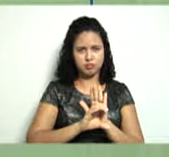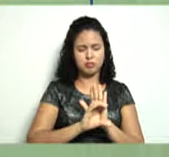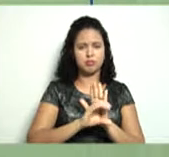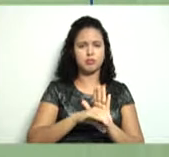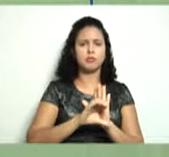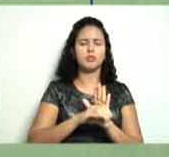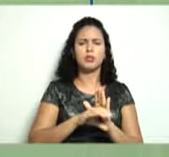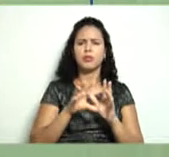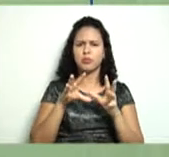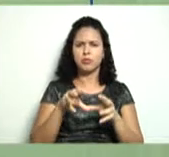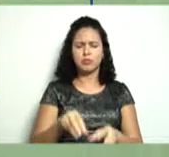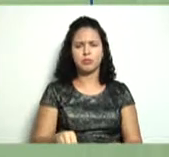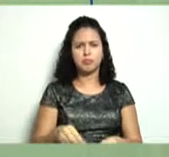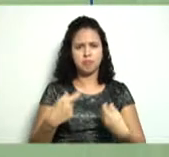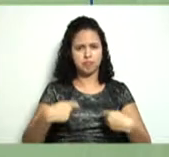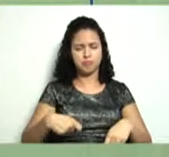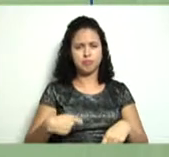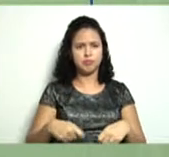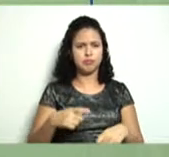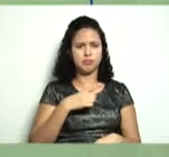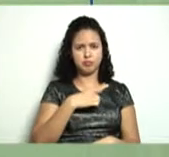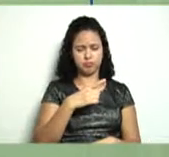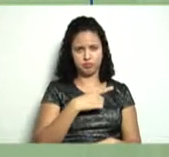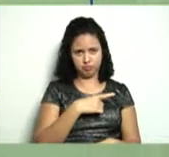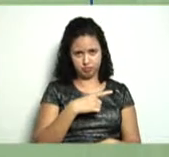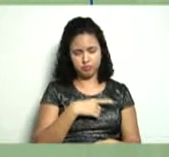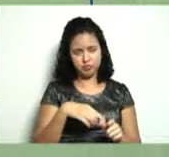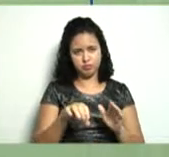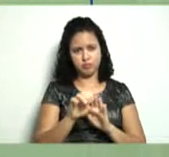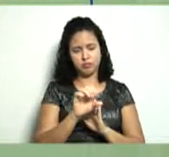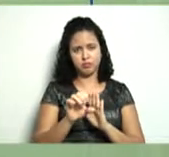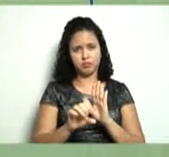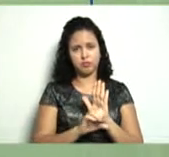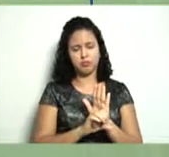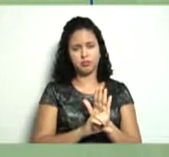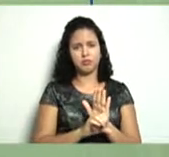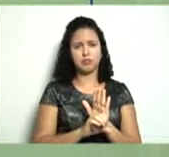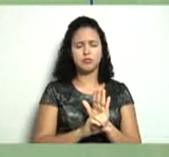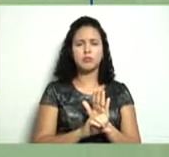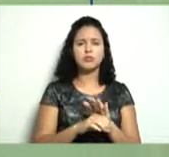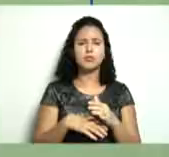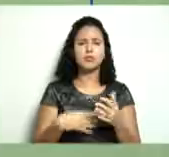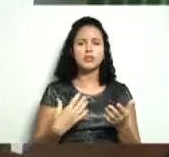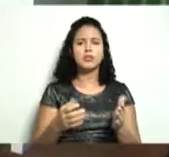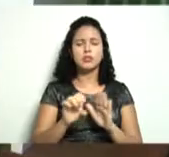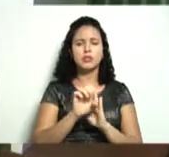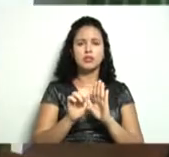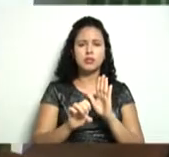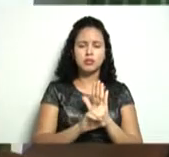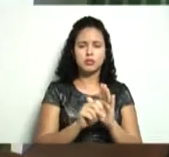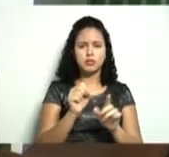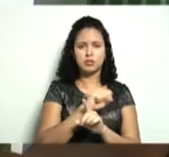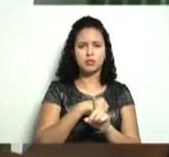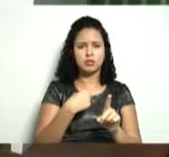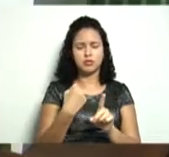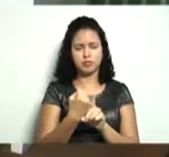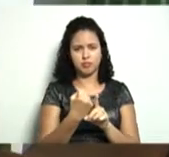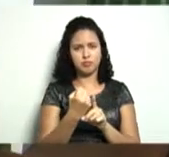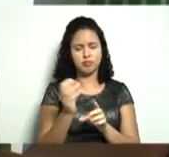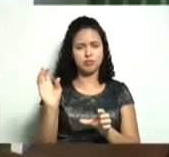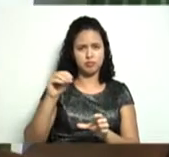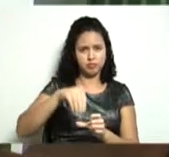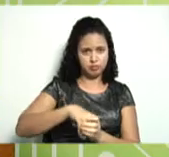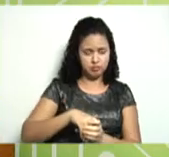observando tudo que deve conter nesse estatuto. Será que esse estatuto social vai cair na prova, professor, esse conceito?